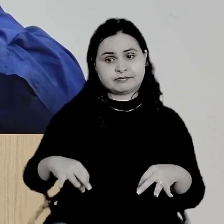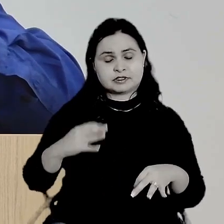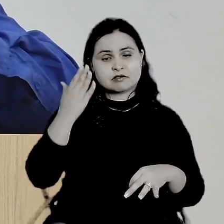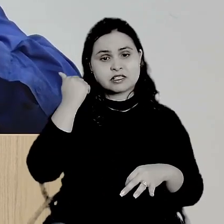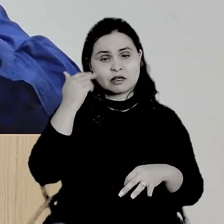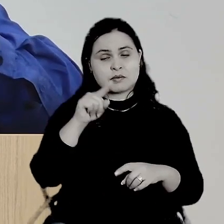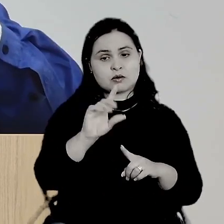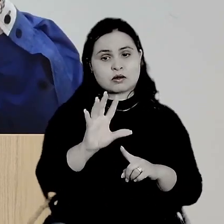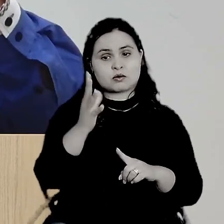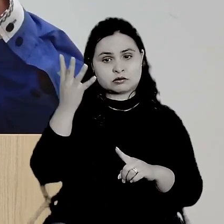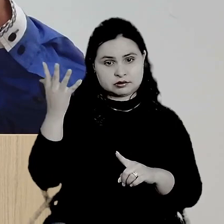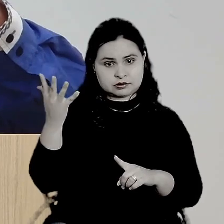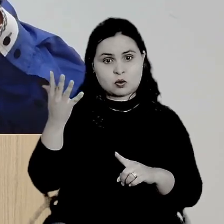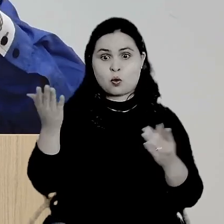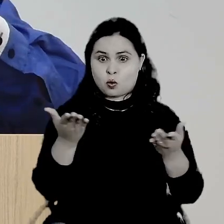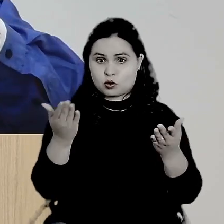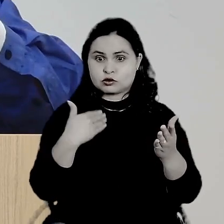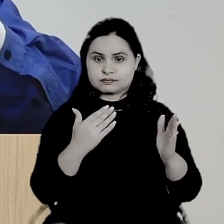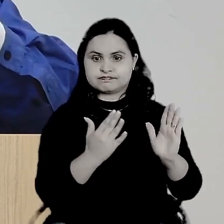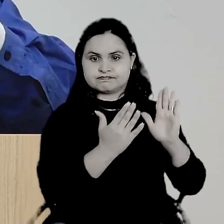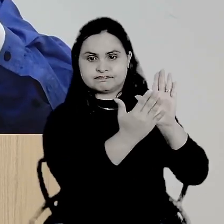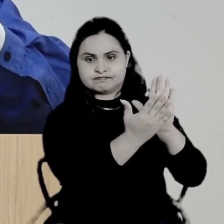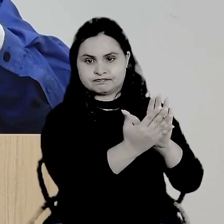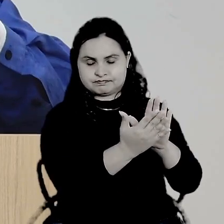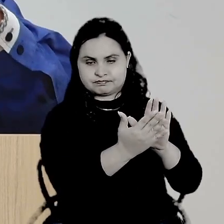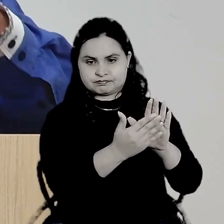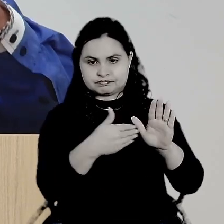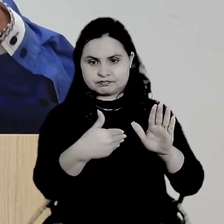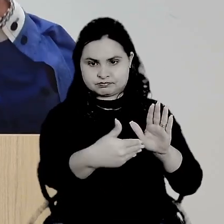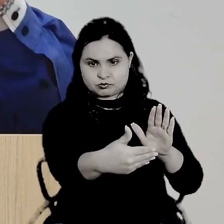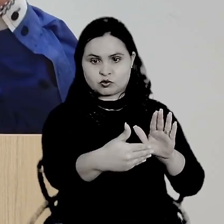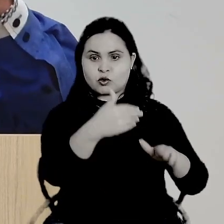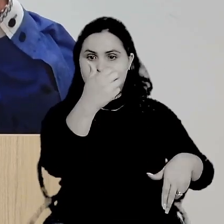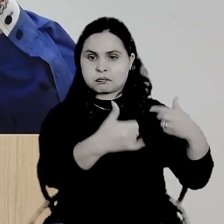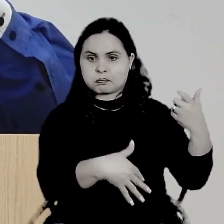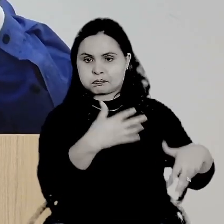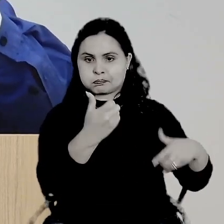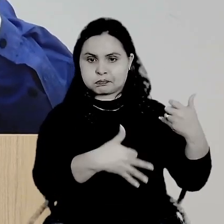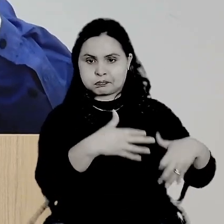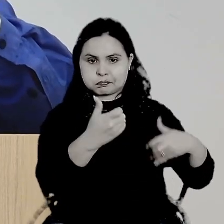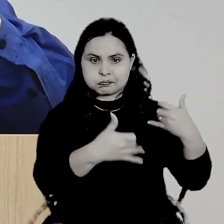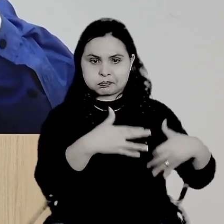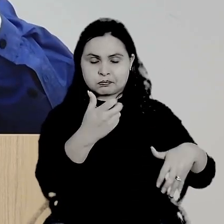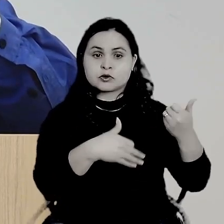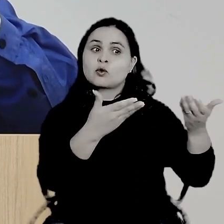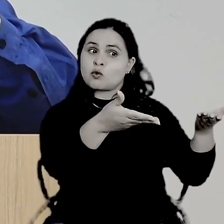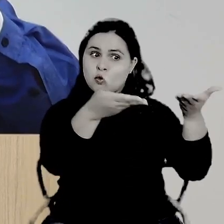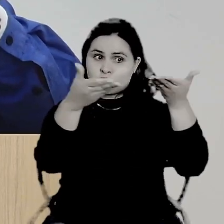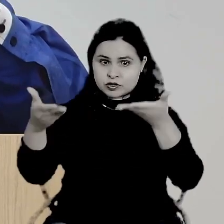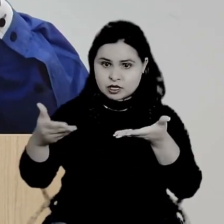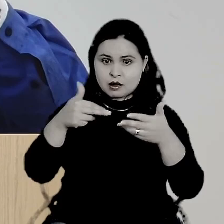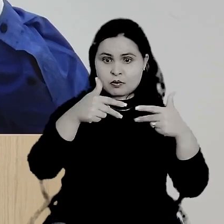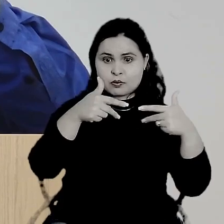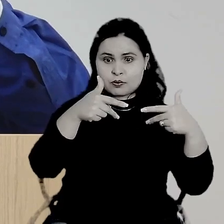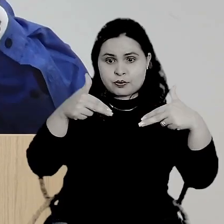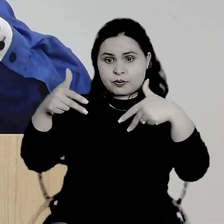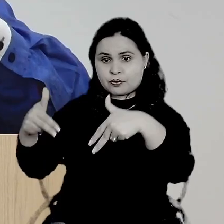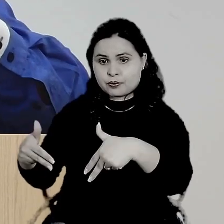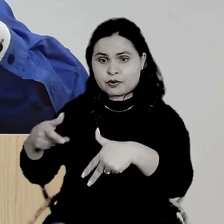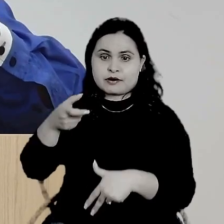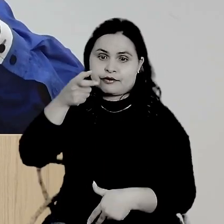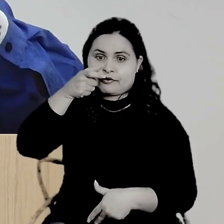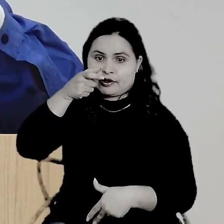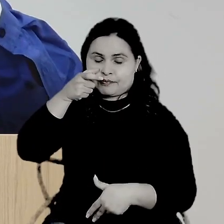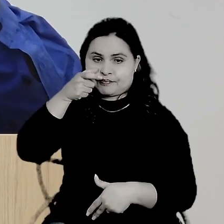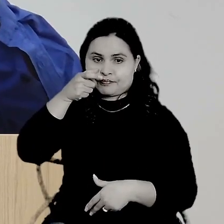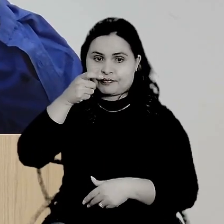procurar ele essa semana e vou relatar o que está acontecendo lá e vou convidar ele para descer lá para ver o que está acontecendo. Um